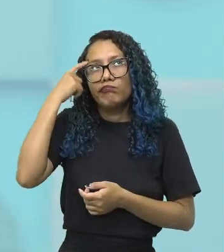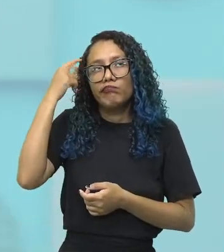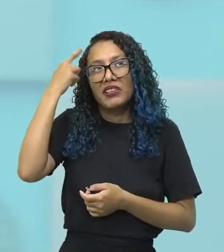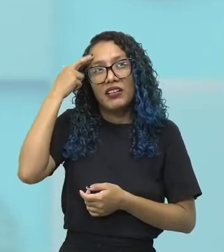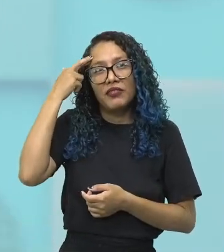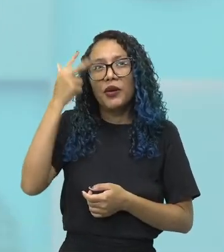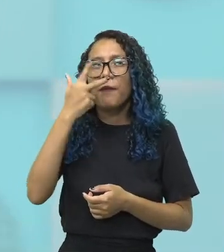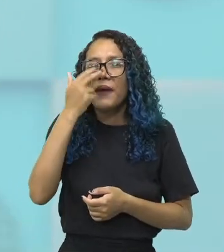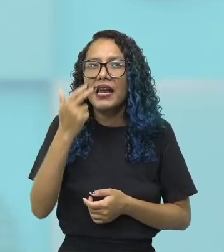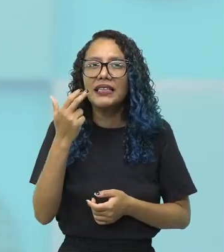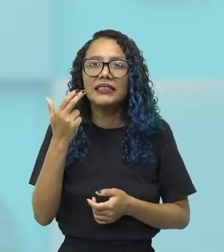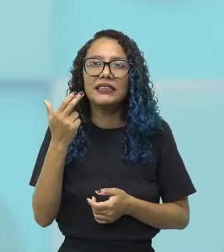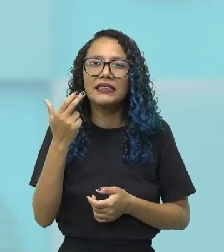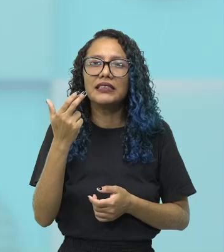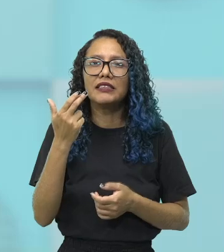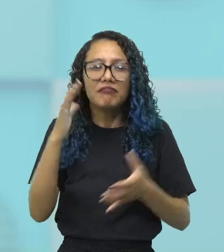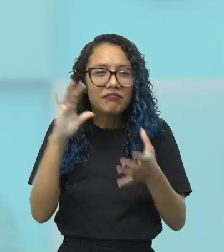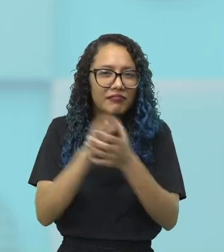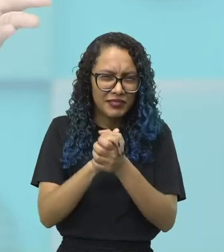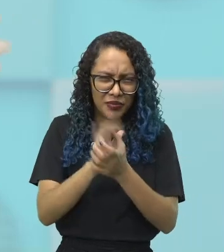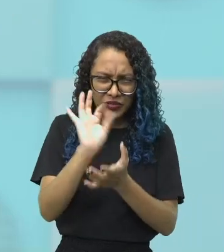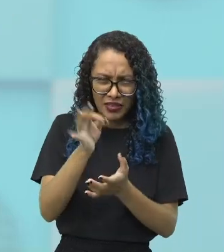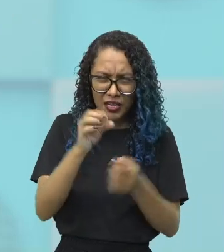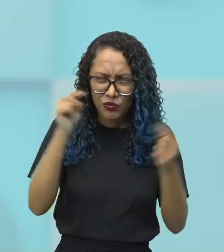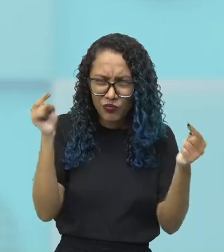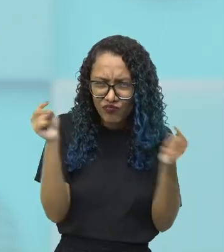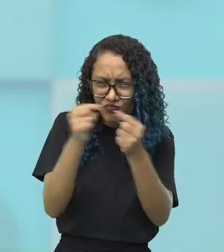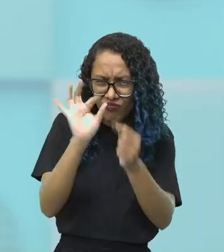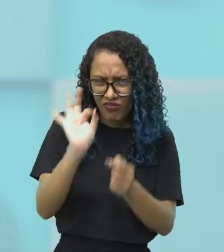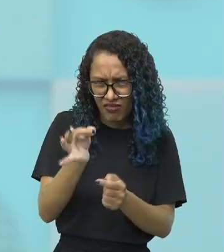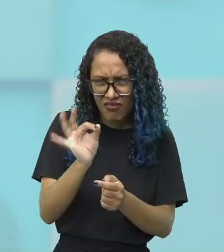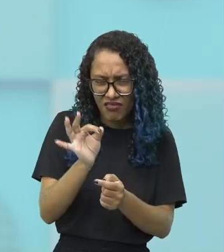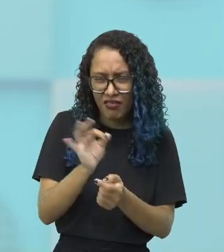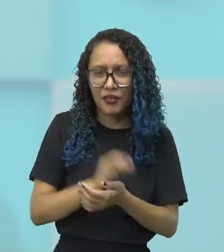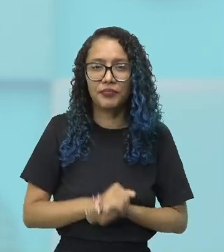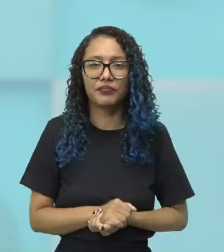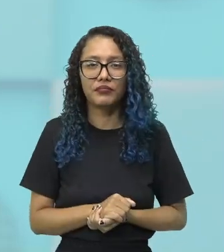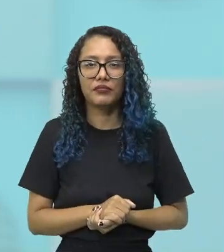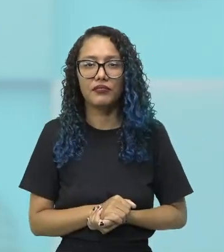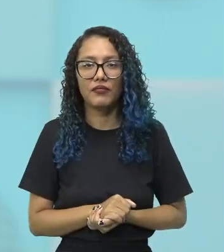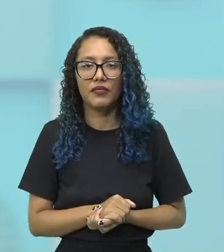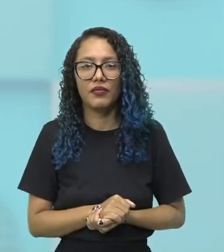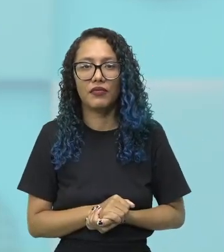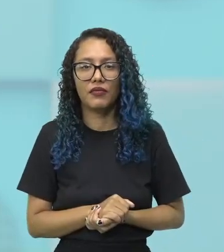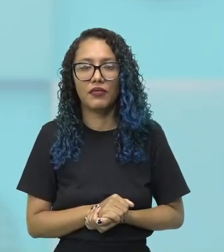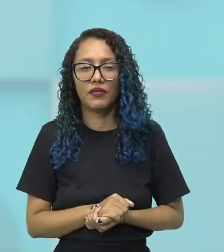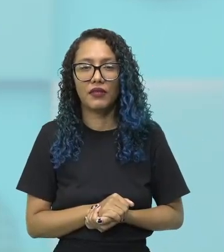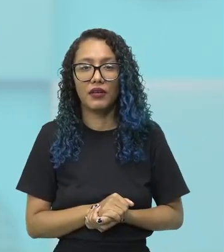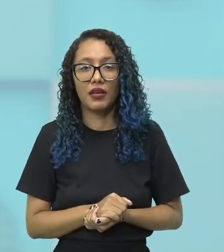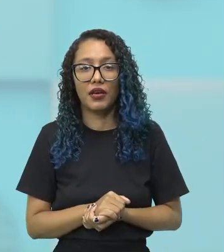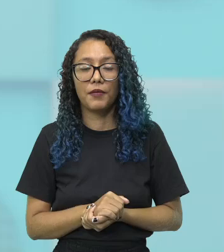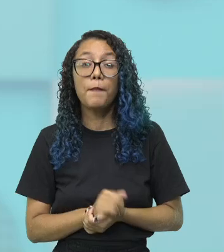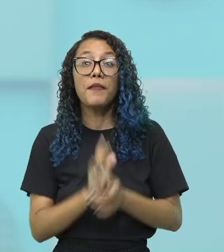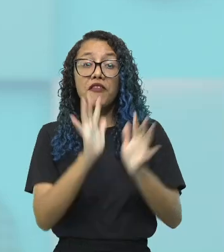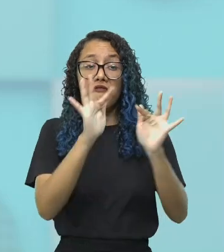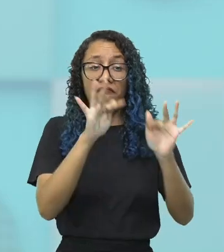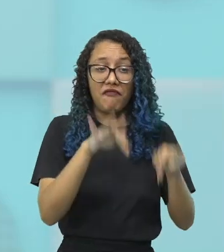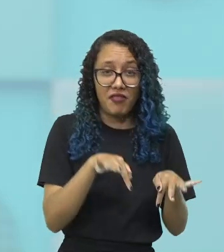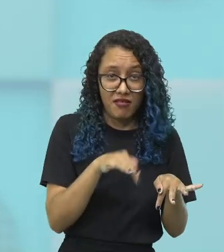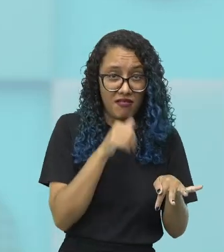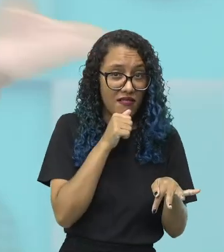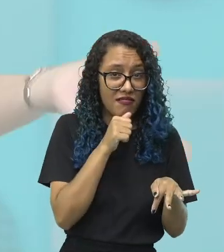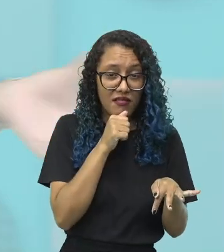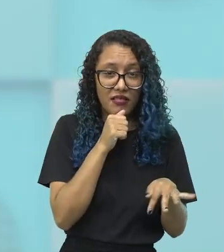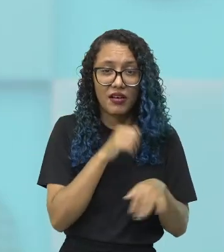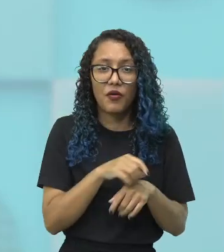um casamento, um consenso. Tá, vamos fazer o seguinte, nem termina, né? E também não dá aquela